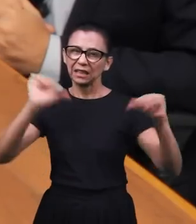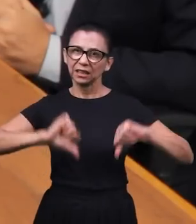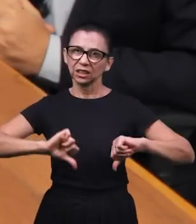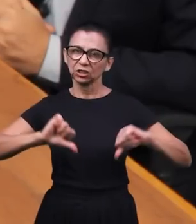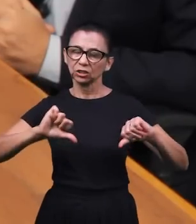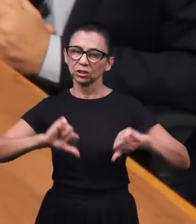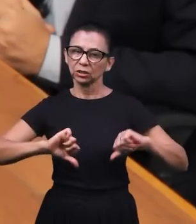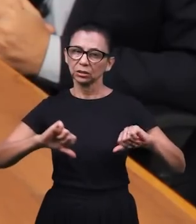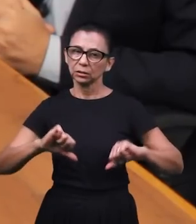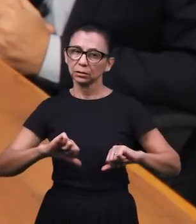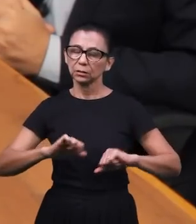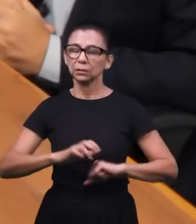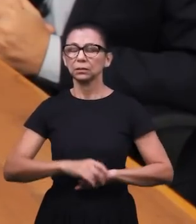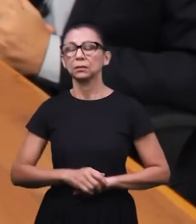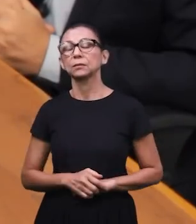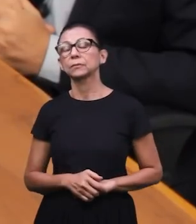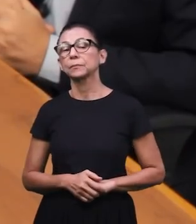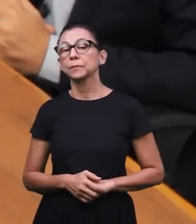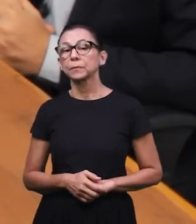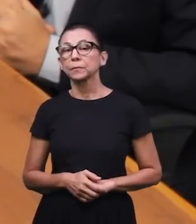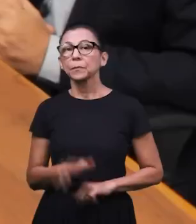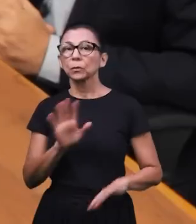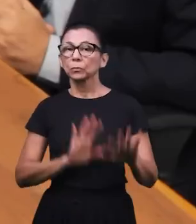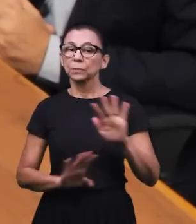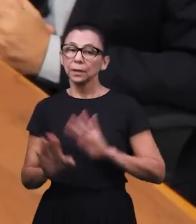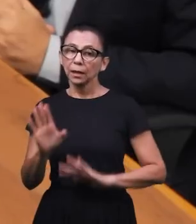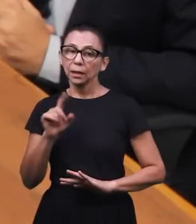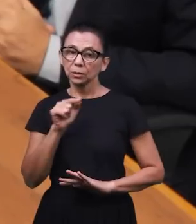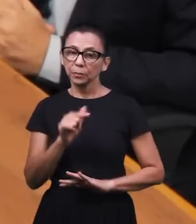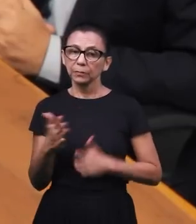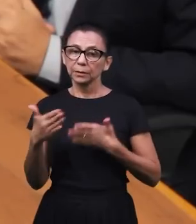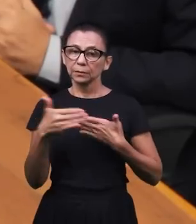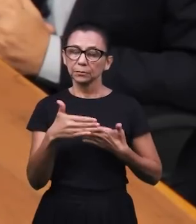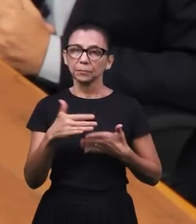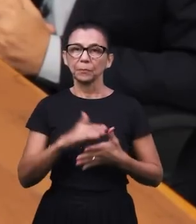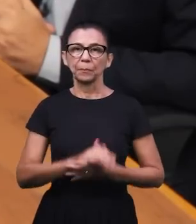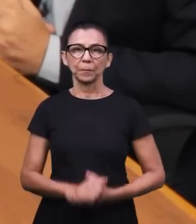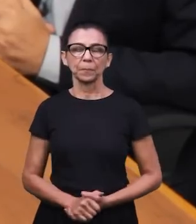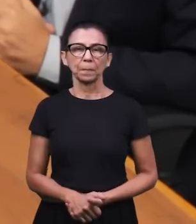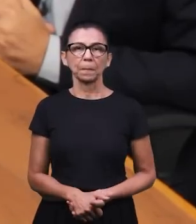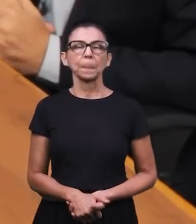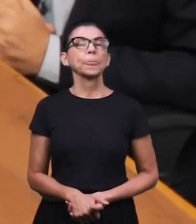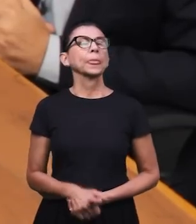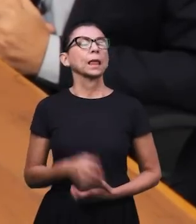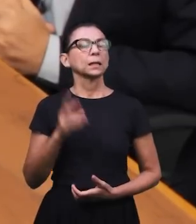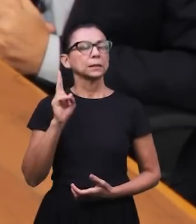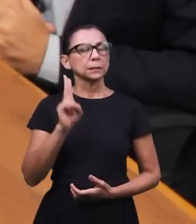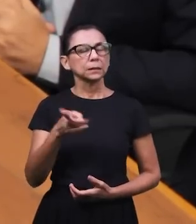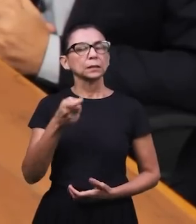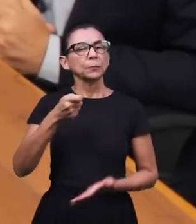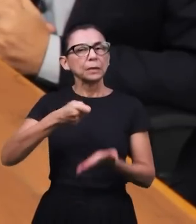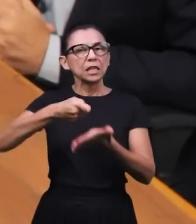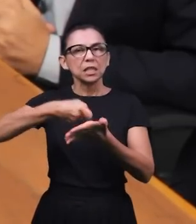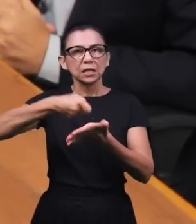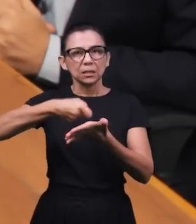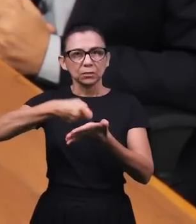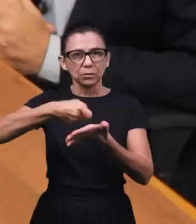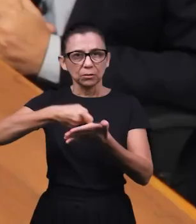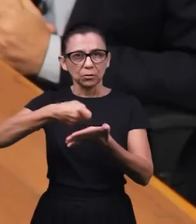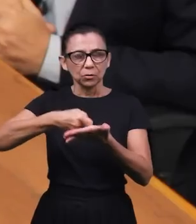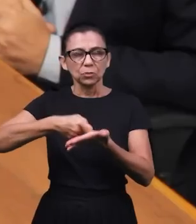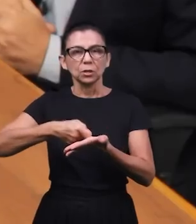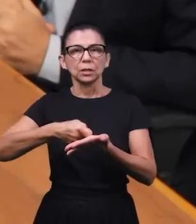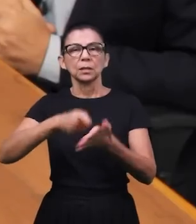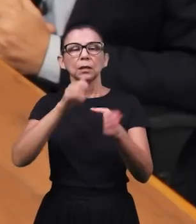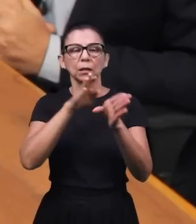com essa amizade sua aí, essa amizade não está levando esse bom caminho. Aí você vai falando, o pai nunca deve desistir, a mãe nunca deve desistir,